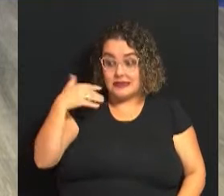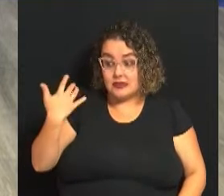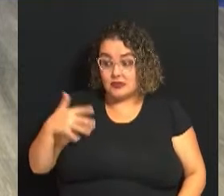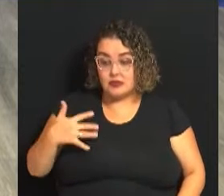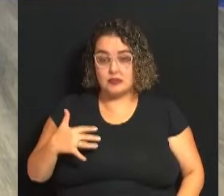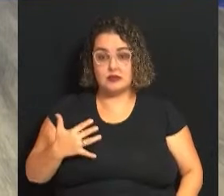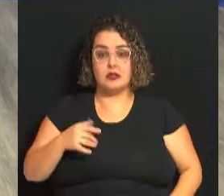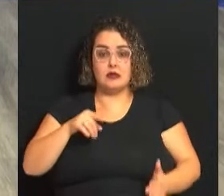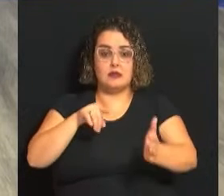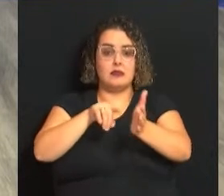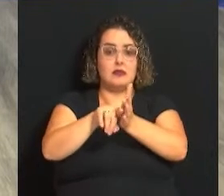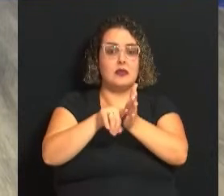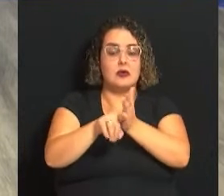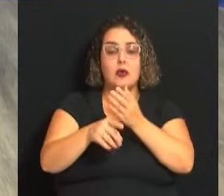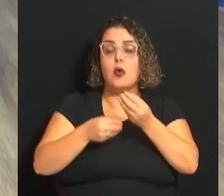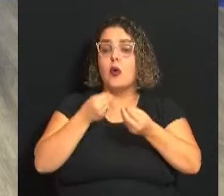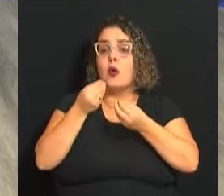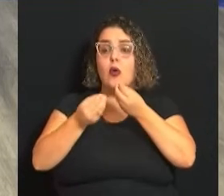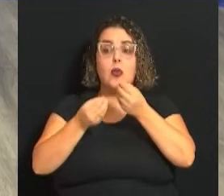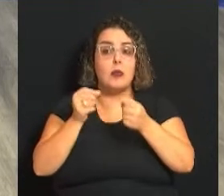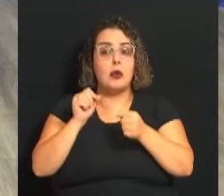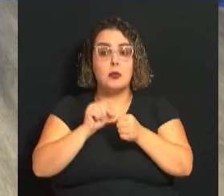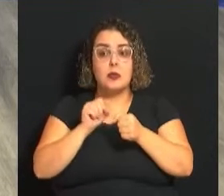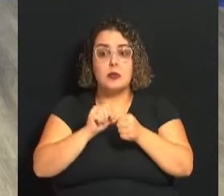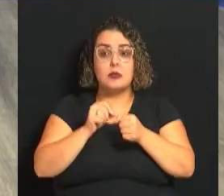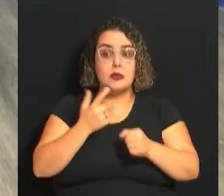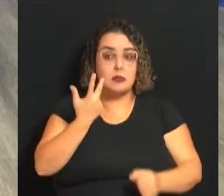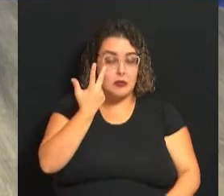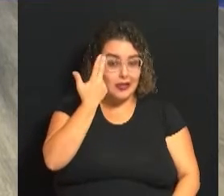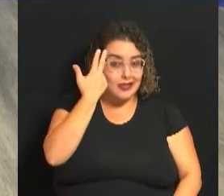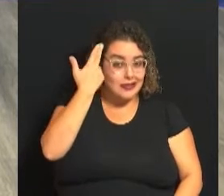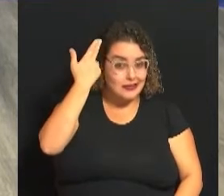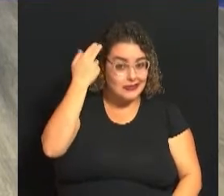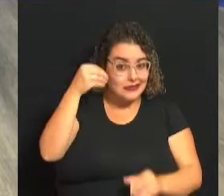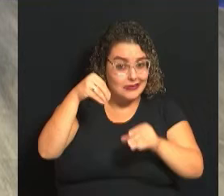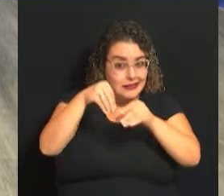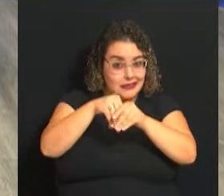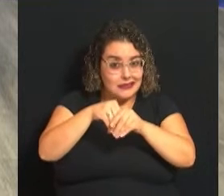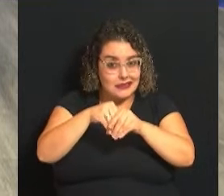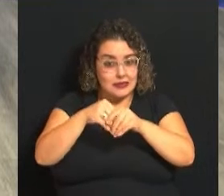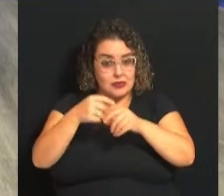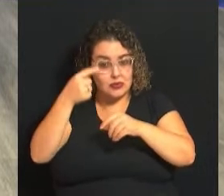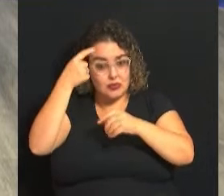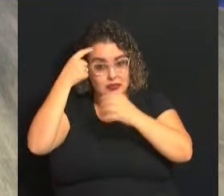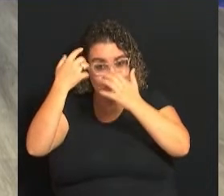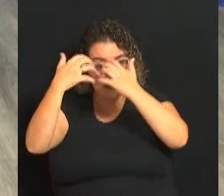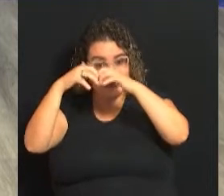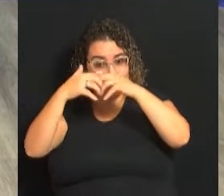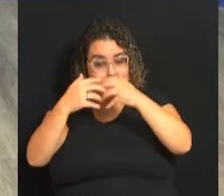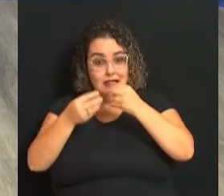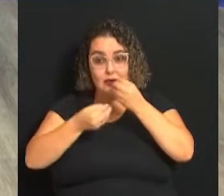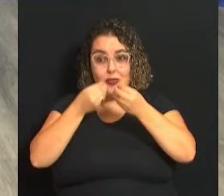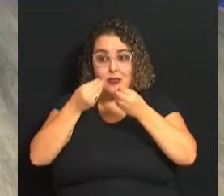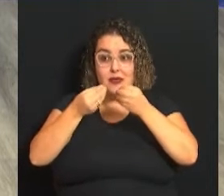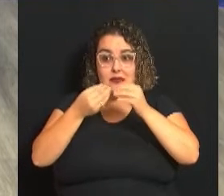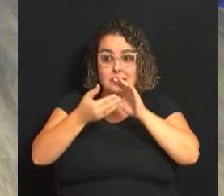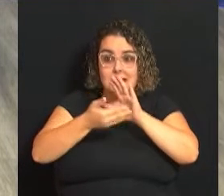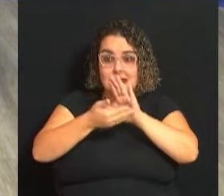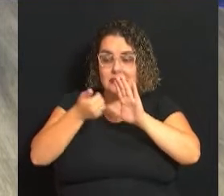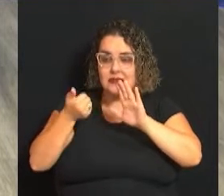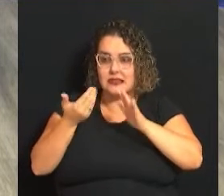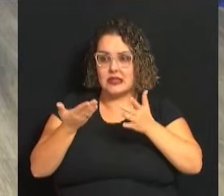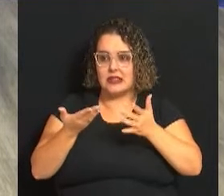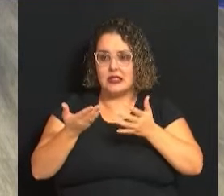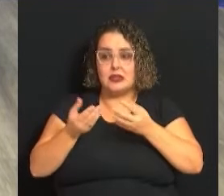perguntas: como que é feita aí a cirurgia dentro do cérebro? Como que é feita essa retirada? Eu preciso perguntar para o senhor como